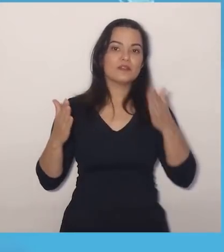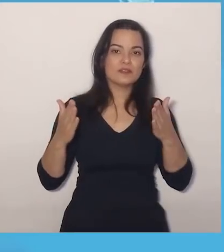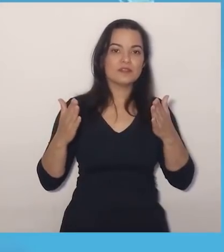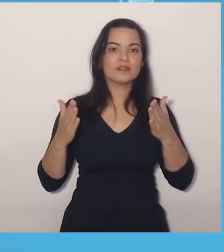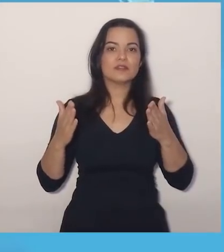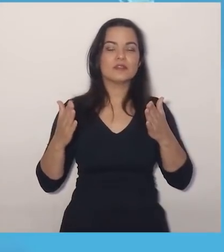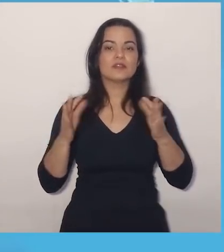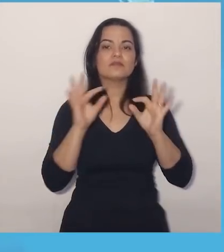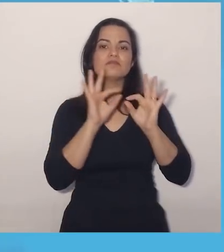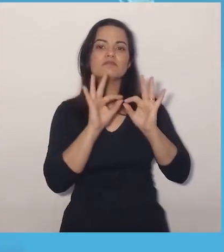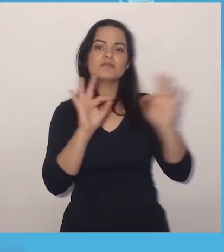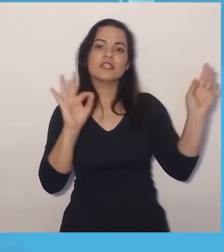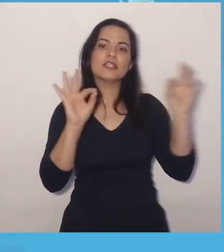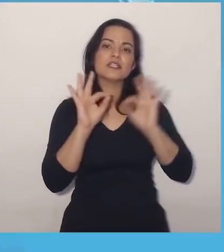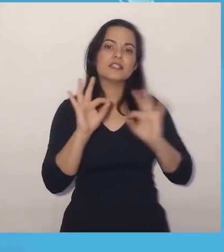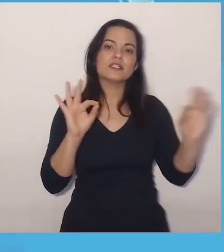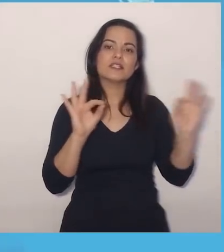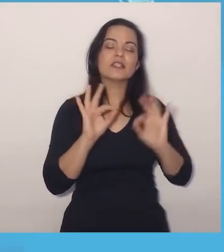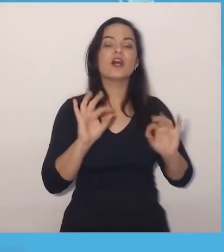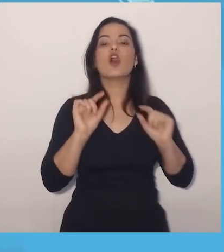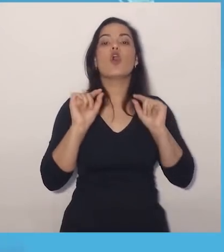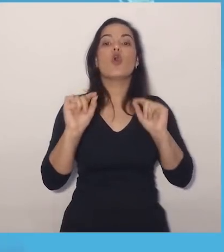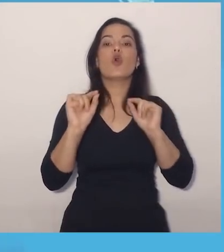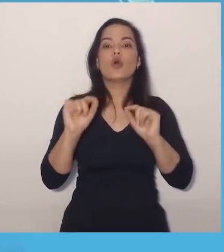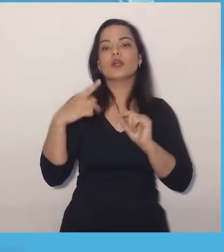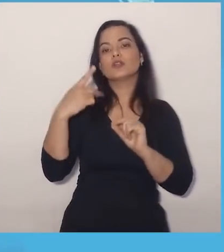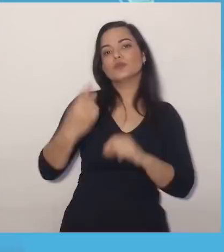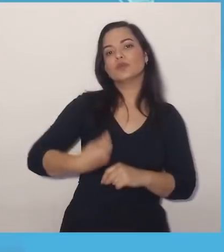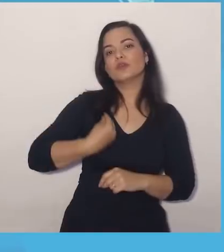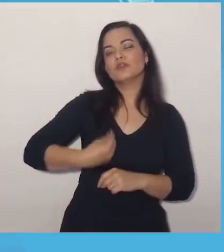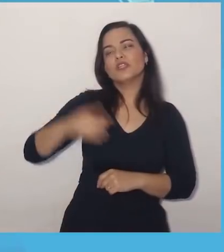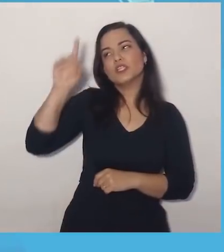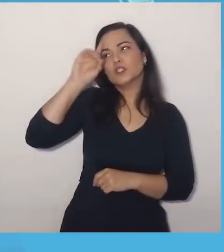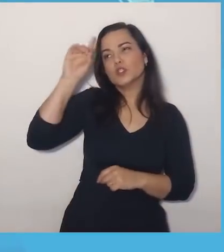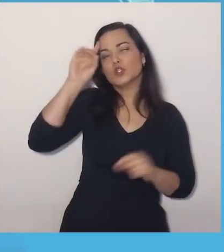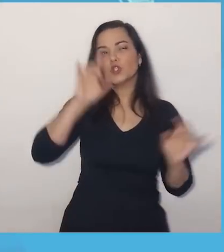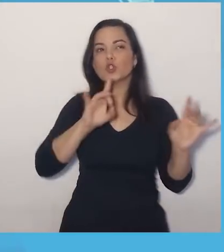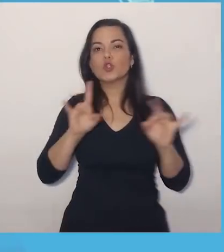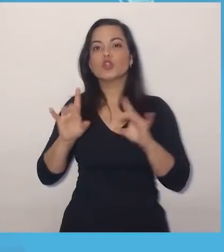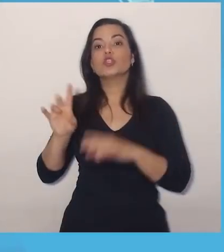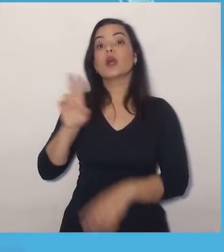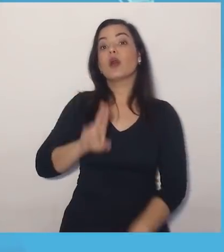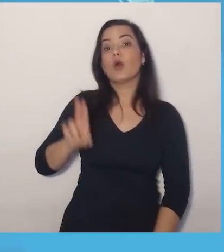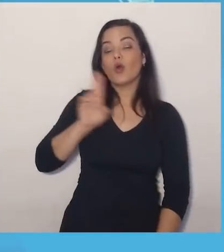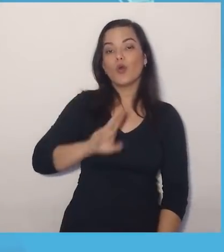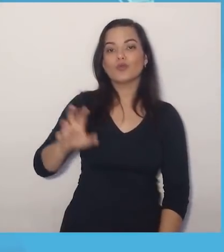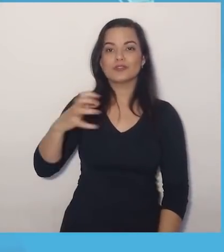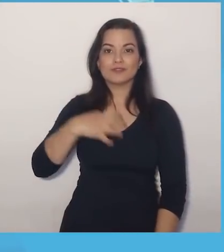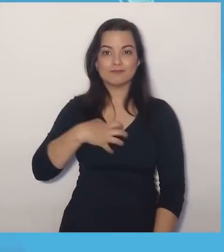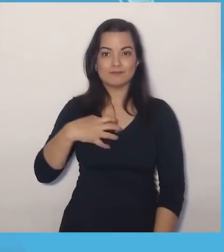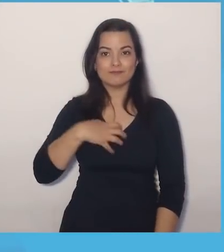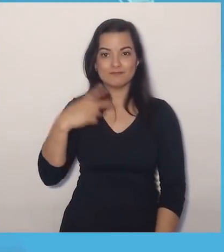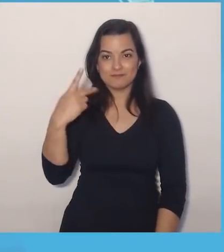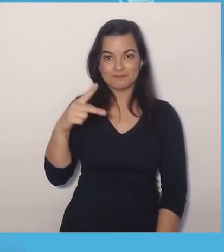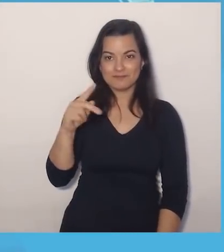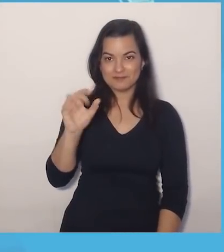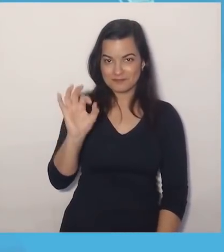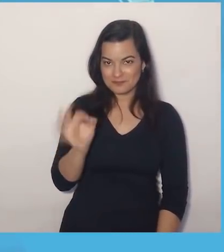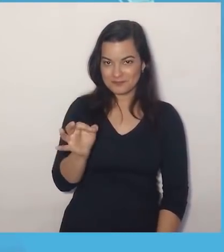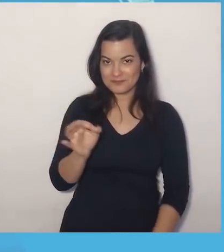listar aí em quais atividades do seu dia a dia você utiliza esse sentido. Tá bom?